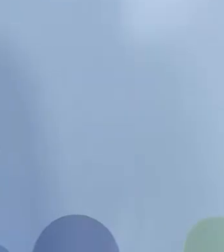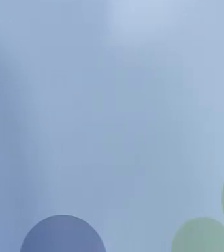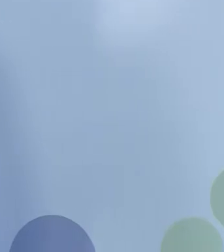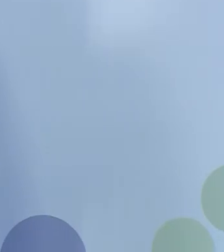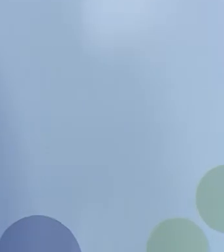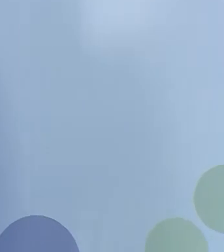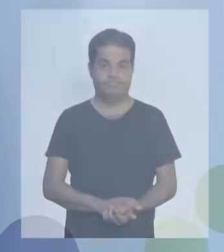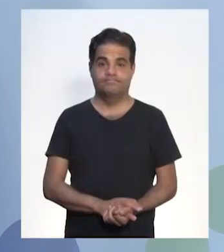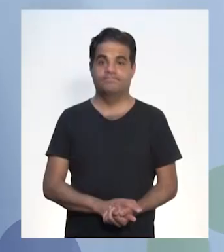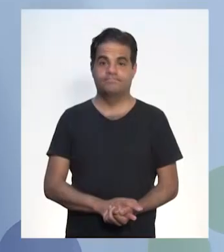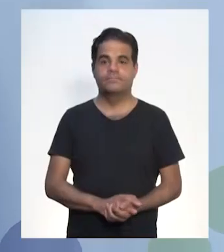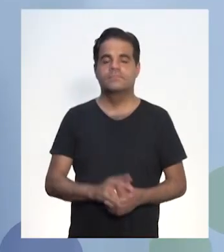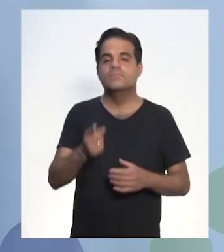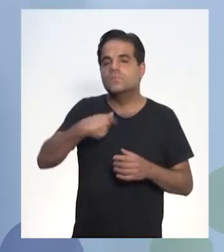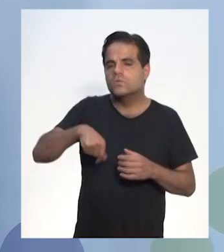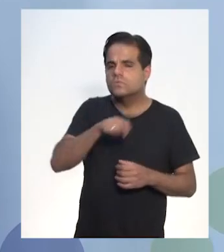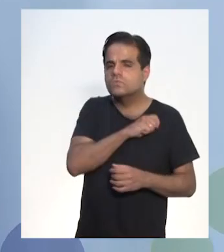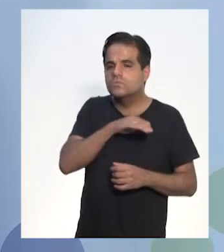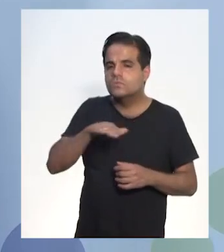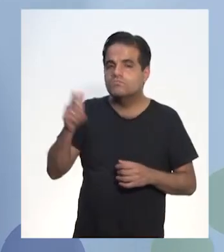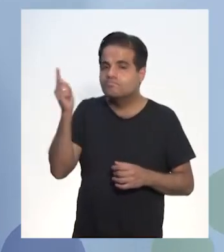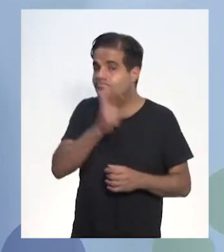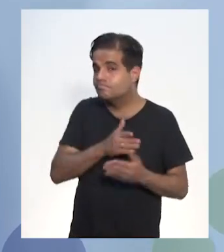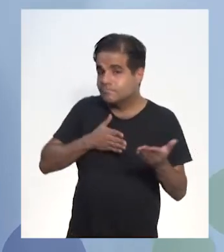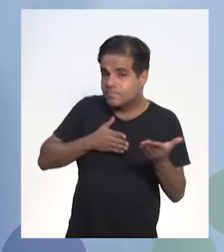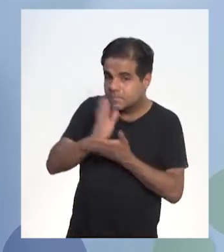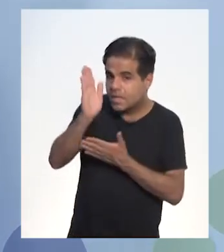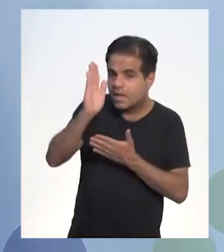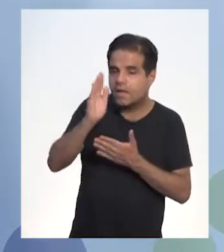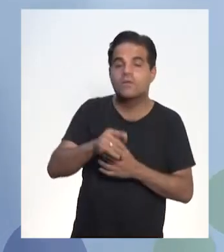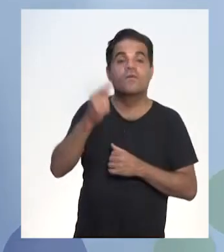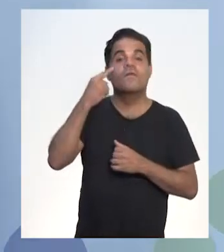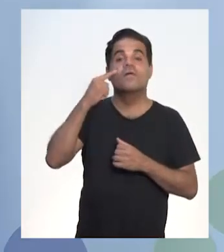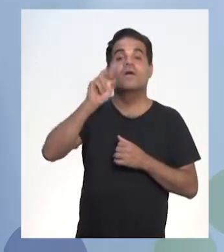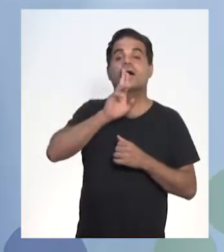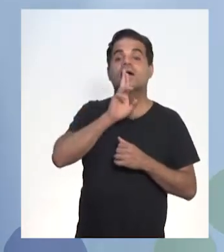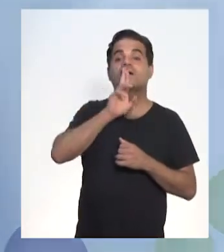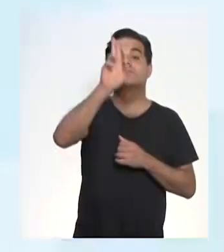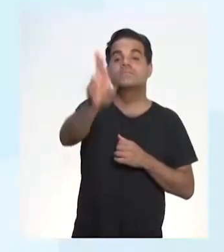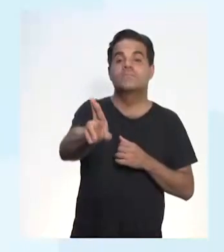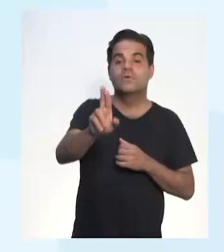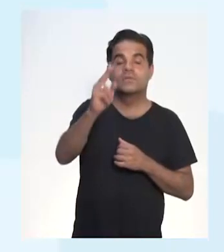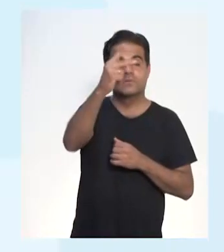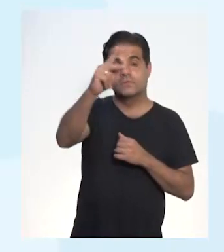E aí, será que os nossos estudantes acertaram? Confiram aí a resposta de vocês.